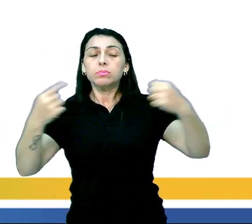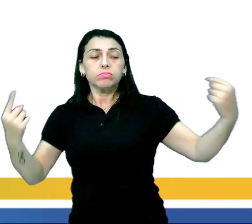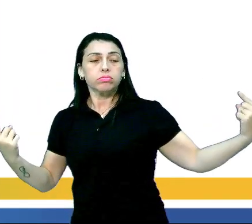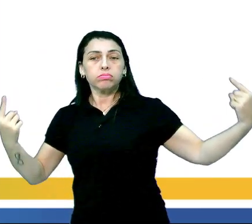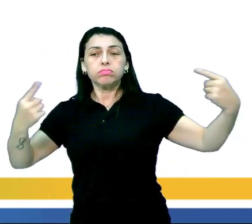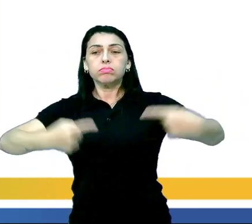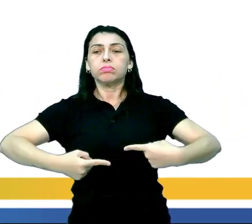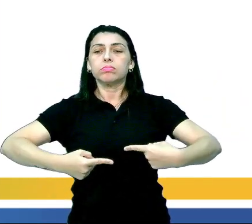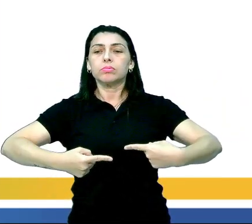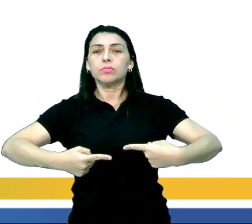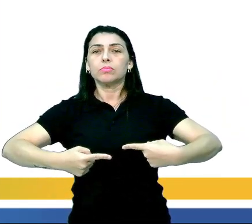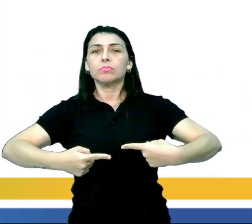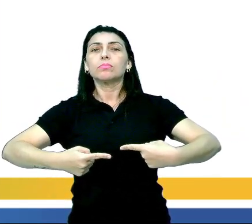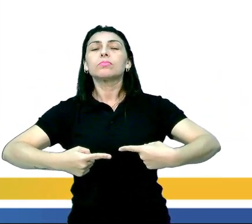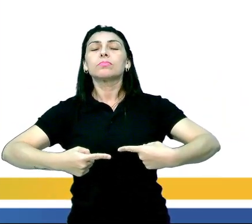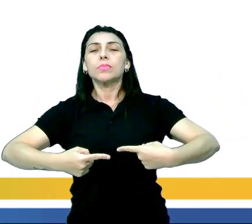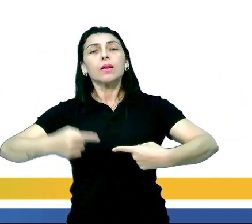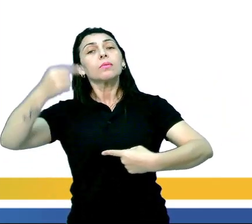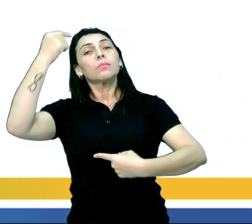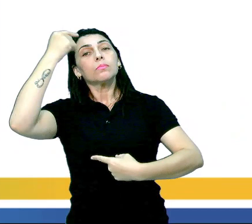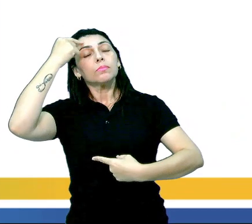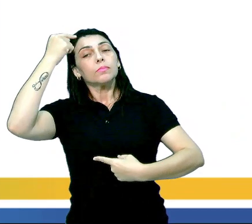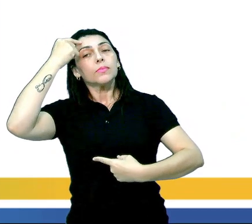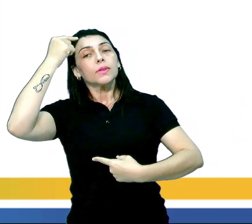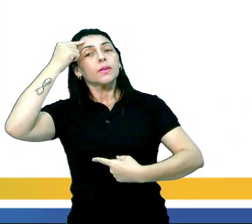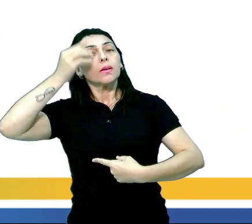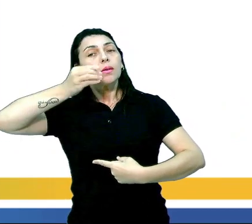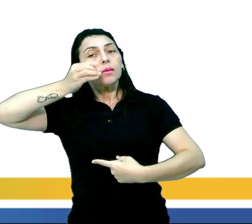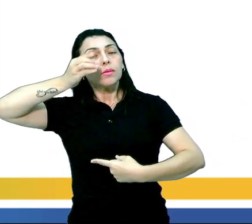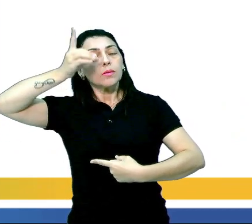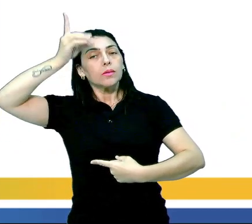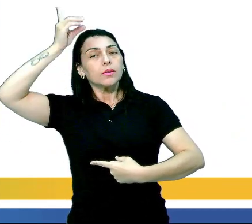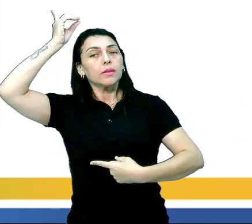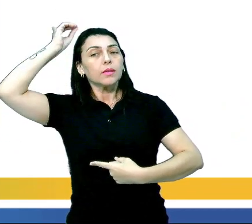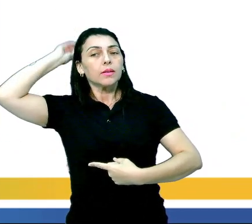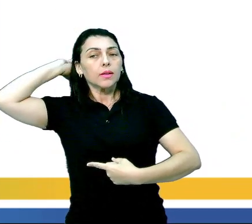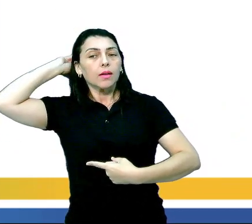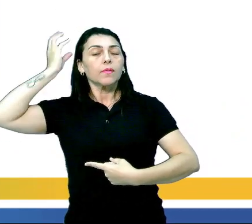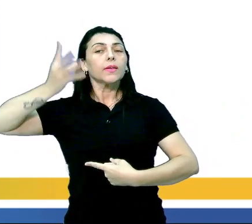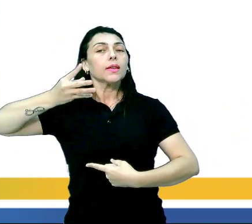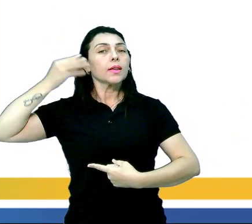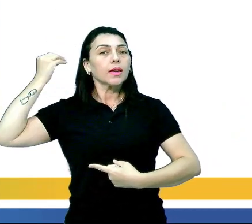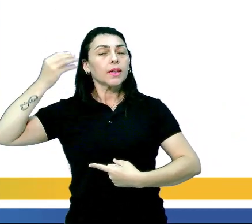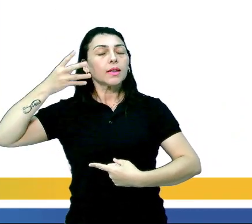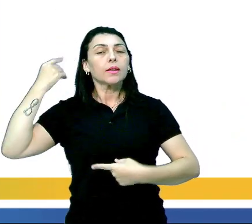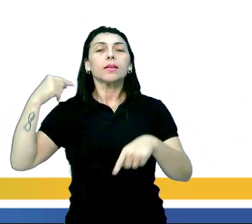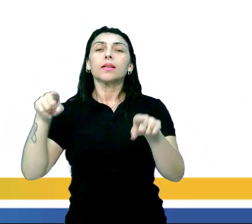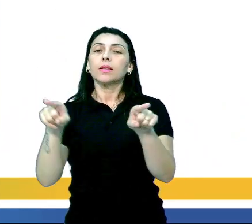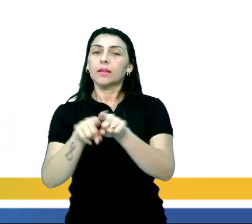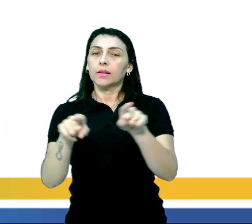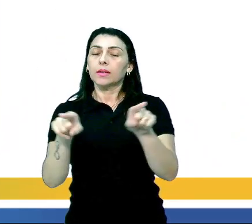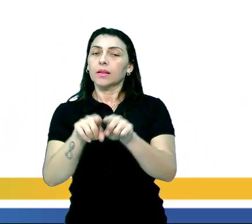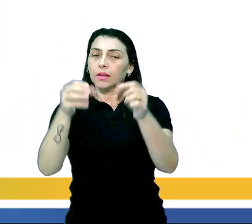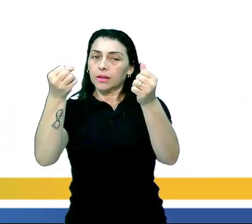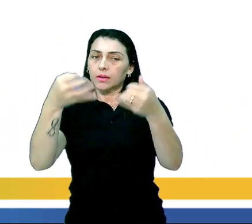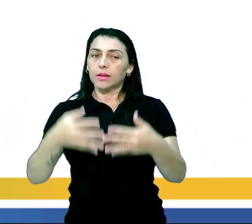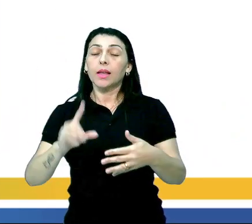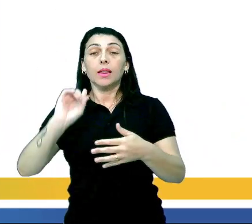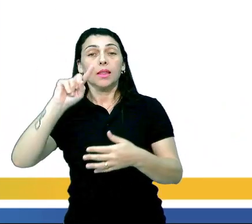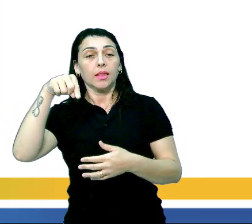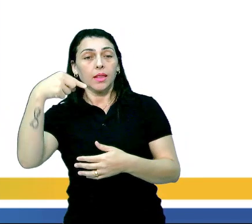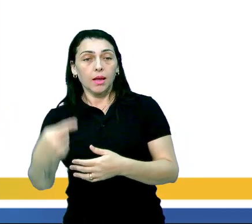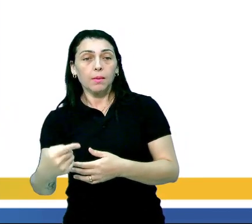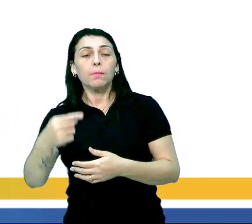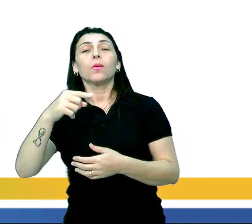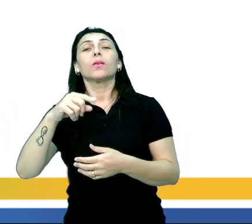devem competir entre si. Então, é o pensamento de Darwin que Spencer está colocando aí, né? E que depois,